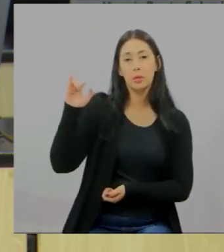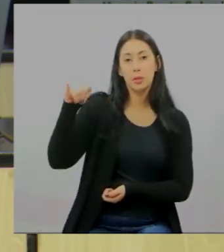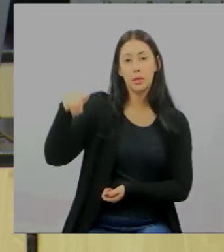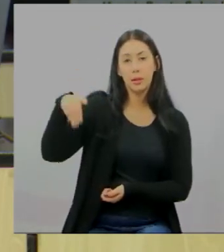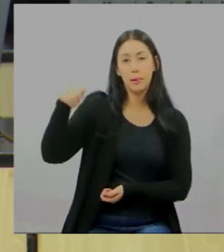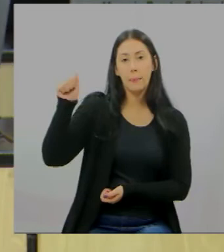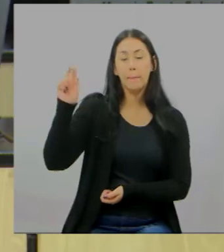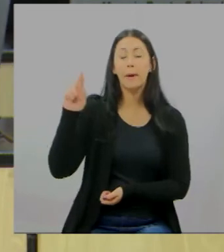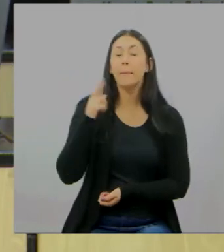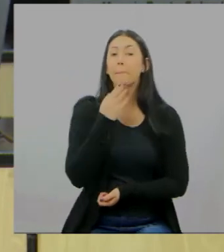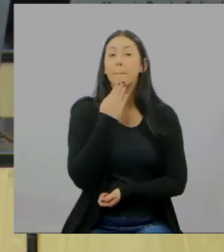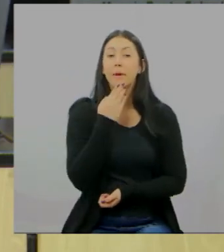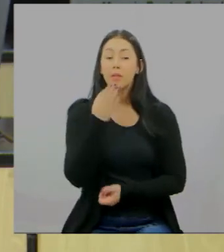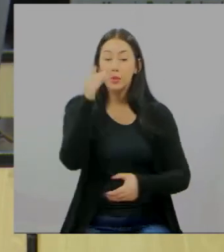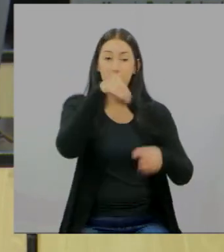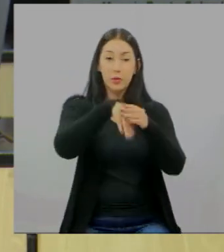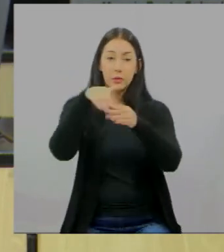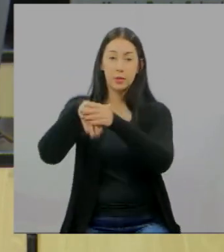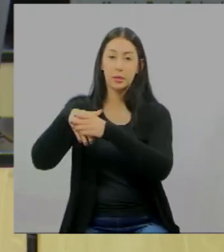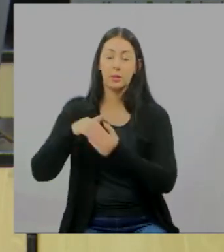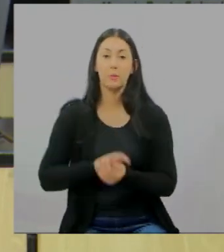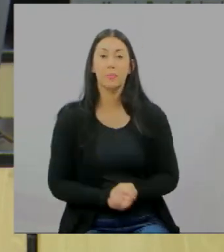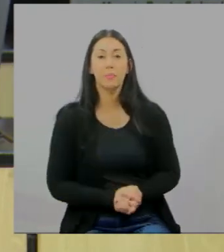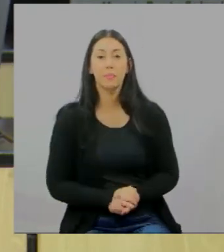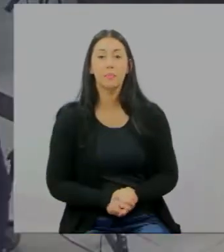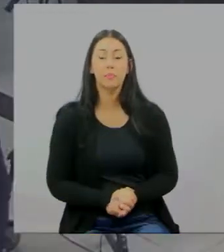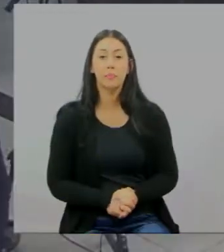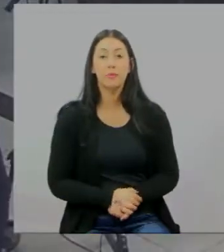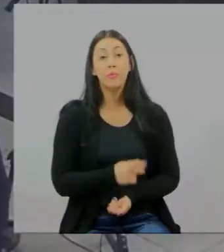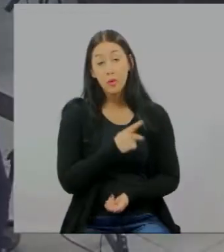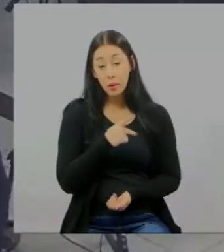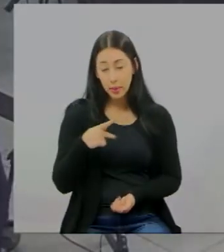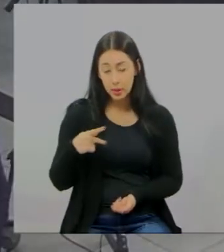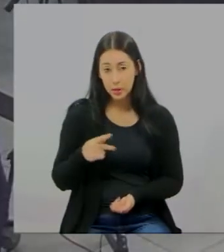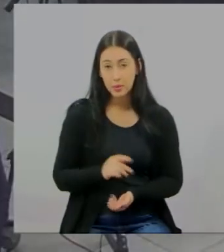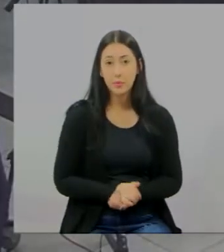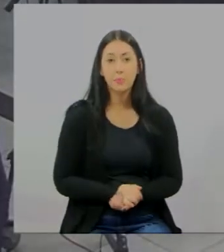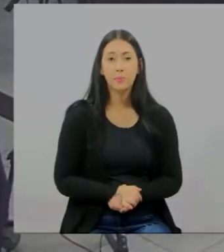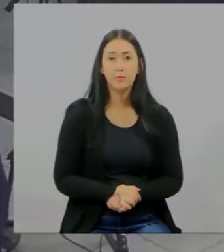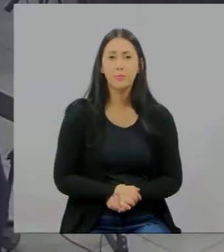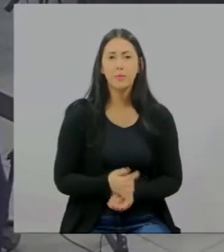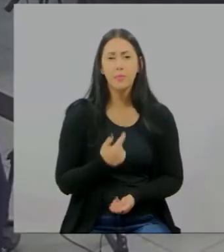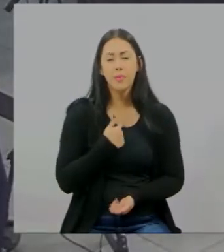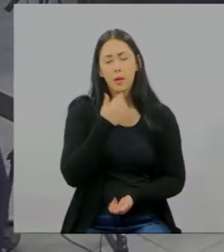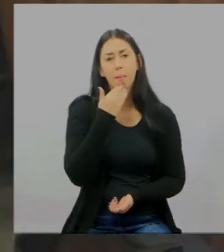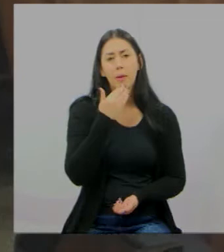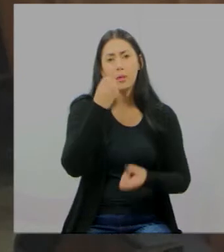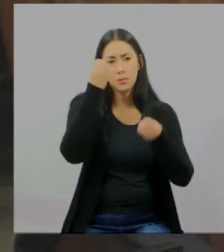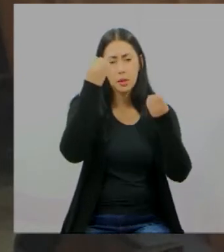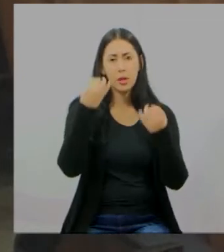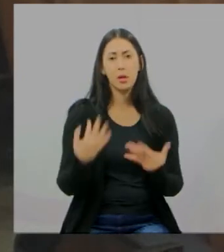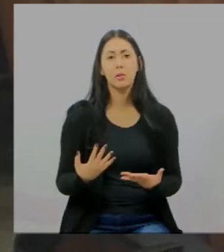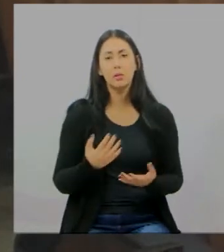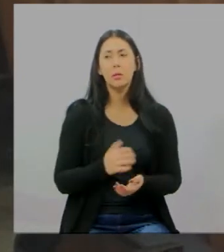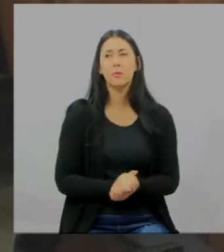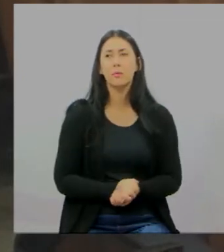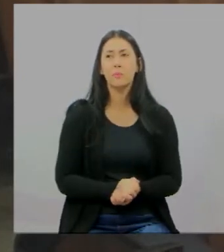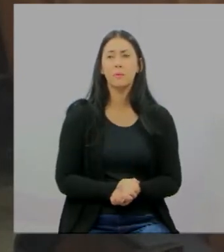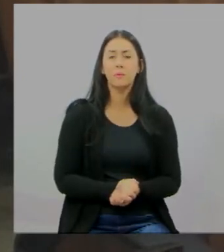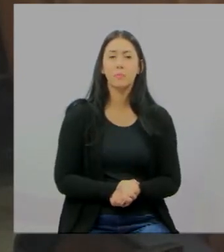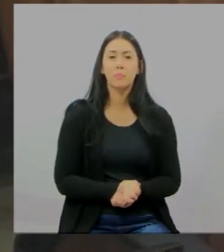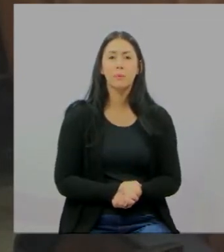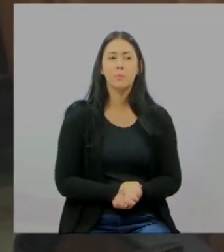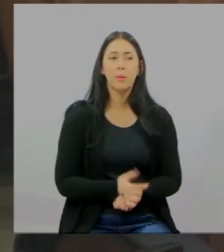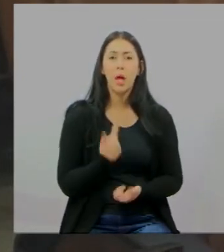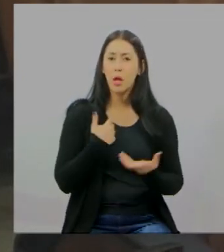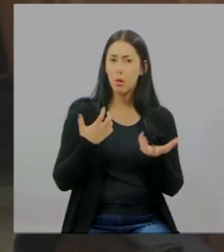Senhor presidente, foi solicitado votação. Senhor presidente, a respeito do pedido de informação, é para reforçar aqui